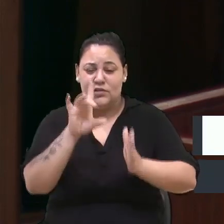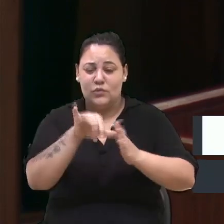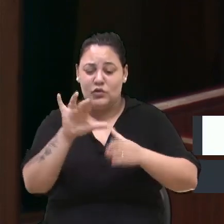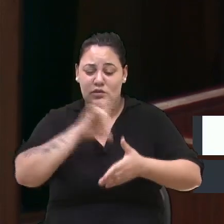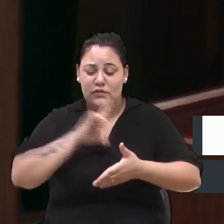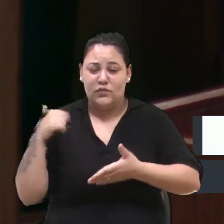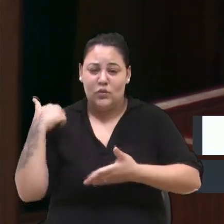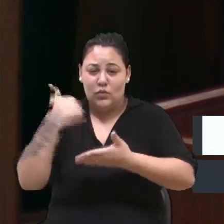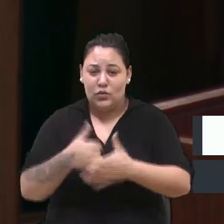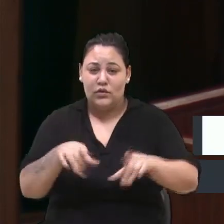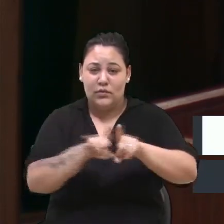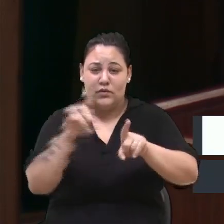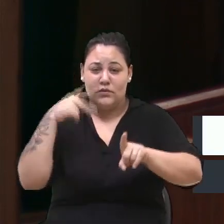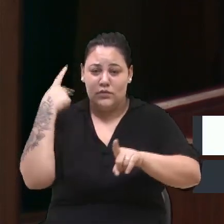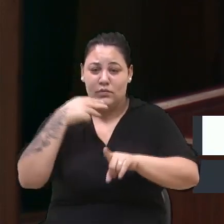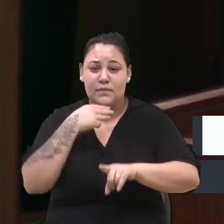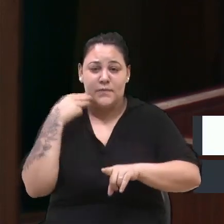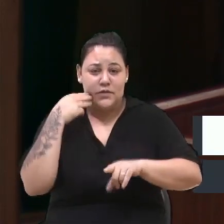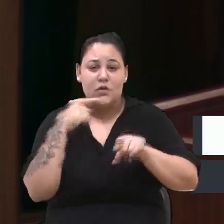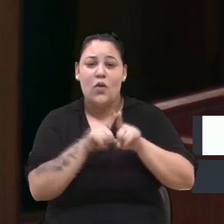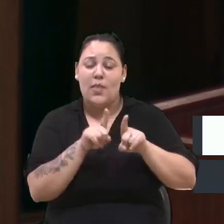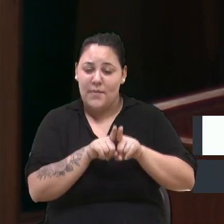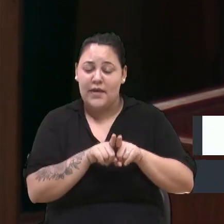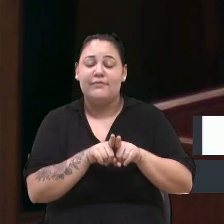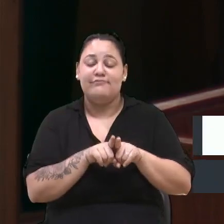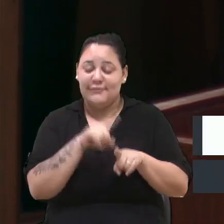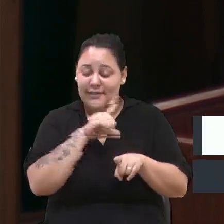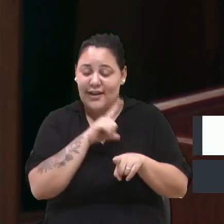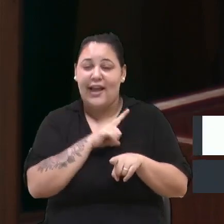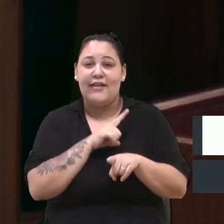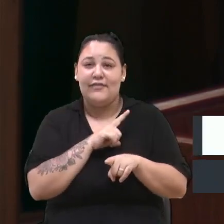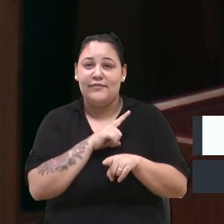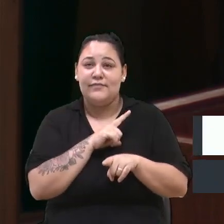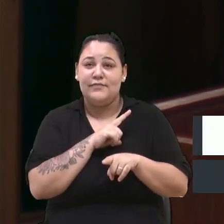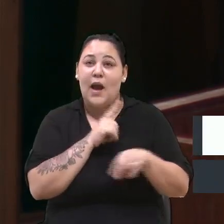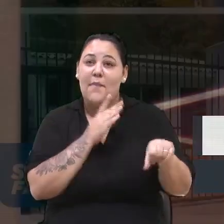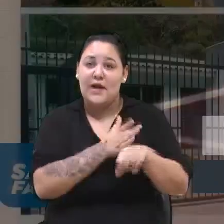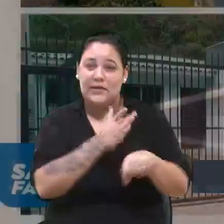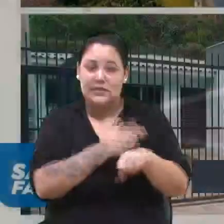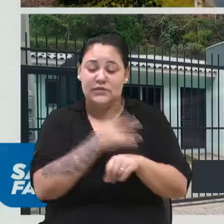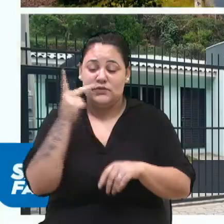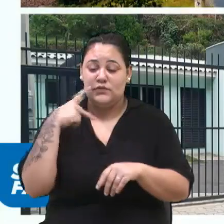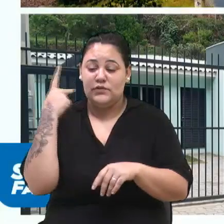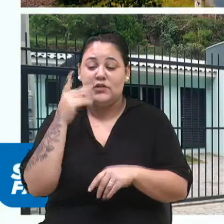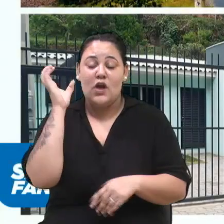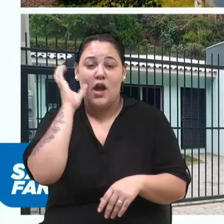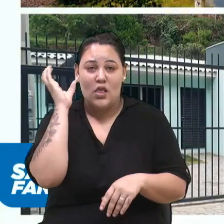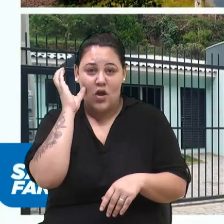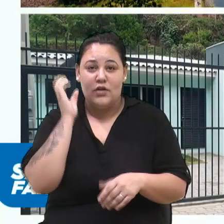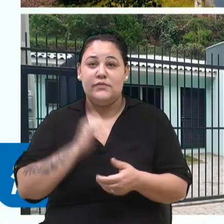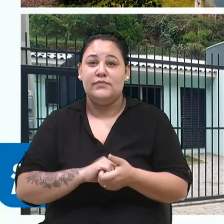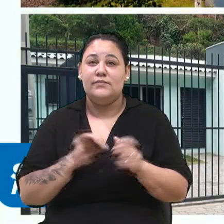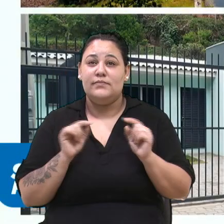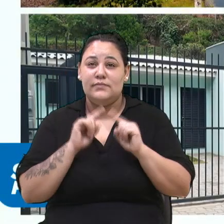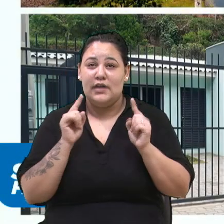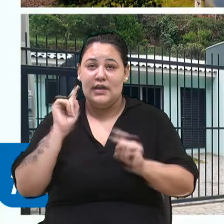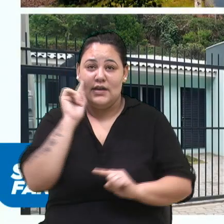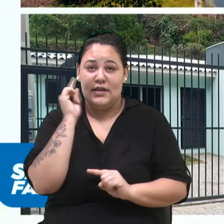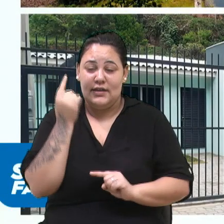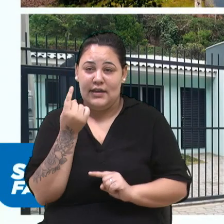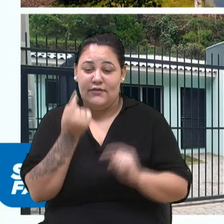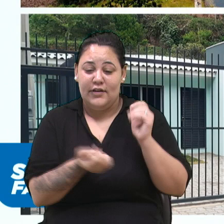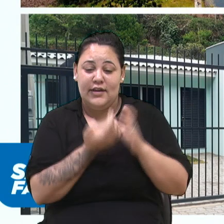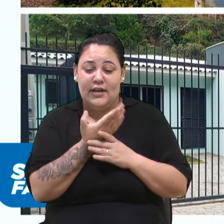apoio da vereadora Marisol, teve também uma participação do vereador Cadore, mas a ideia nasceu no meu